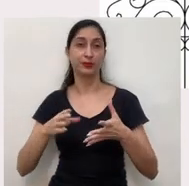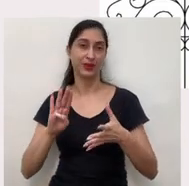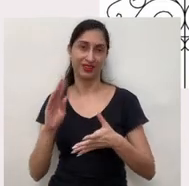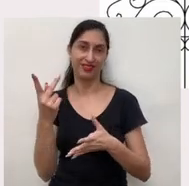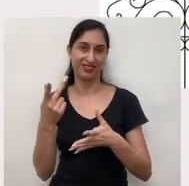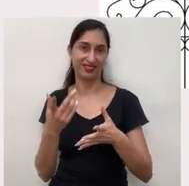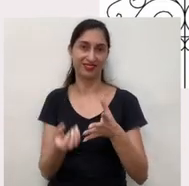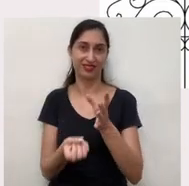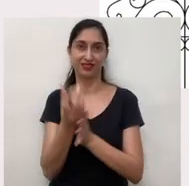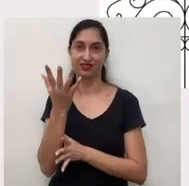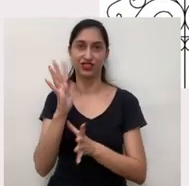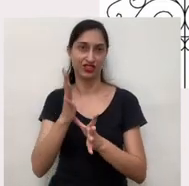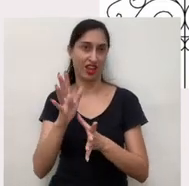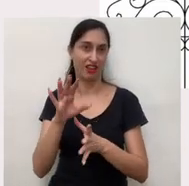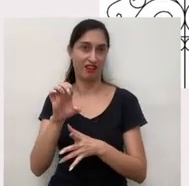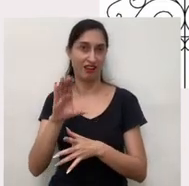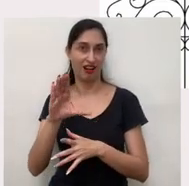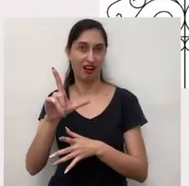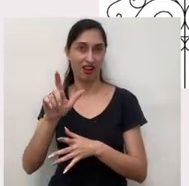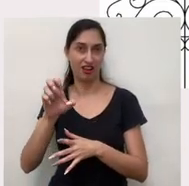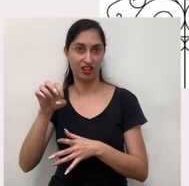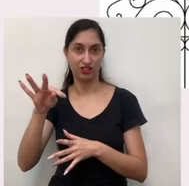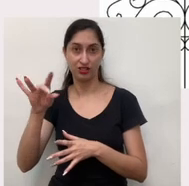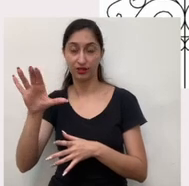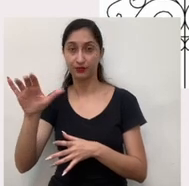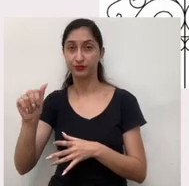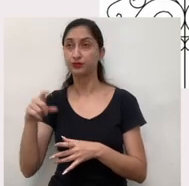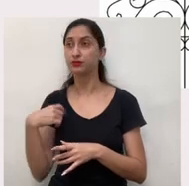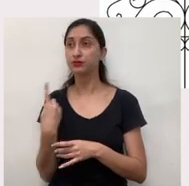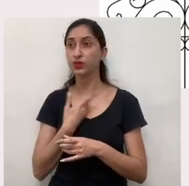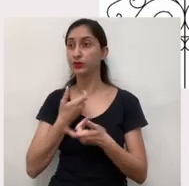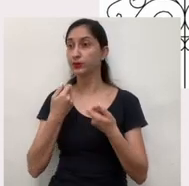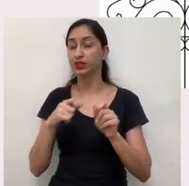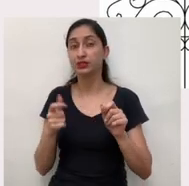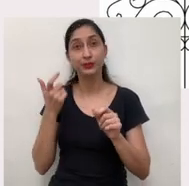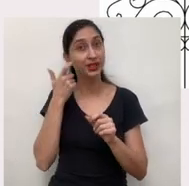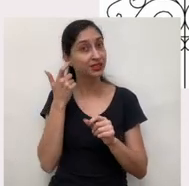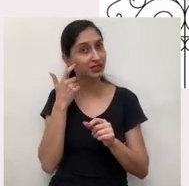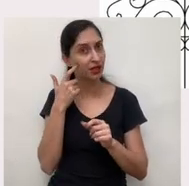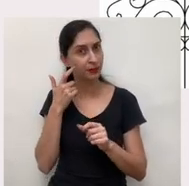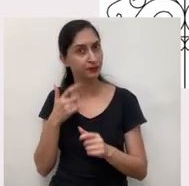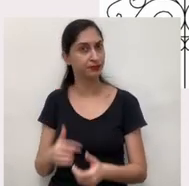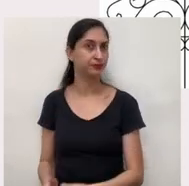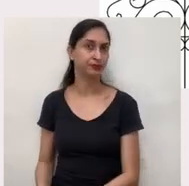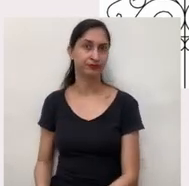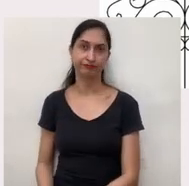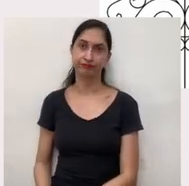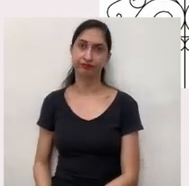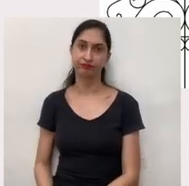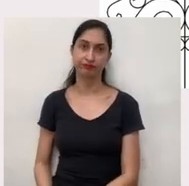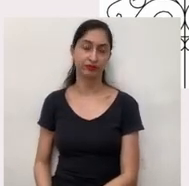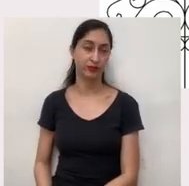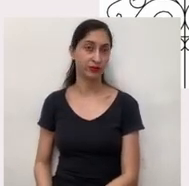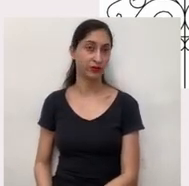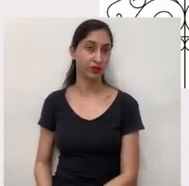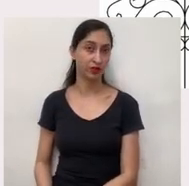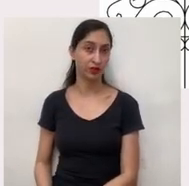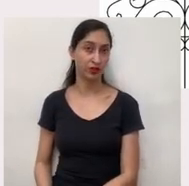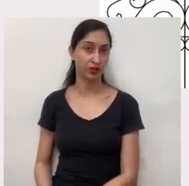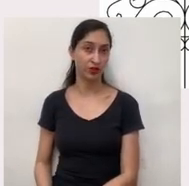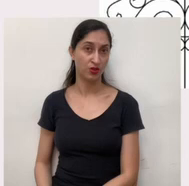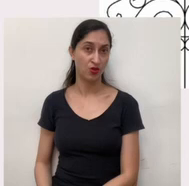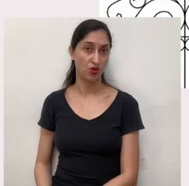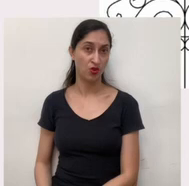né? É muito interessante de pensar assim, como que a cidade,